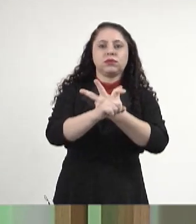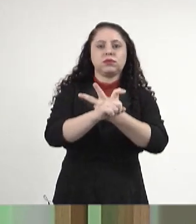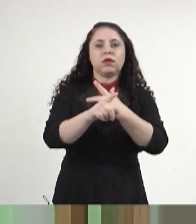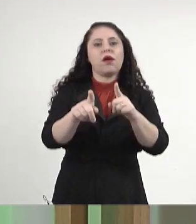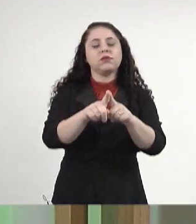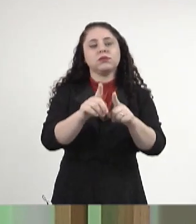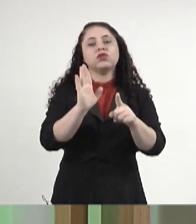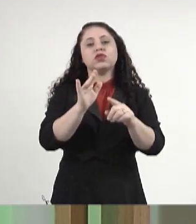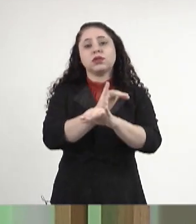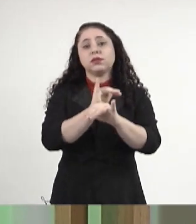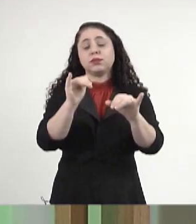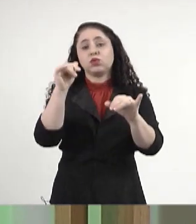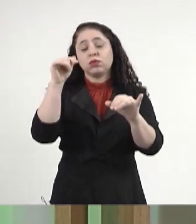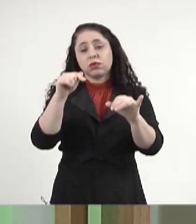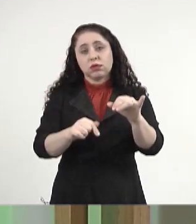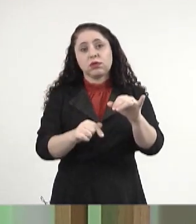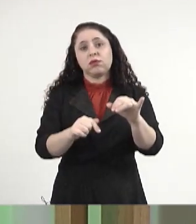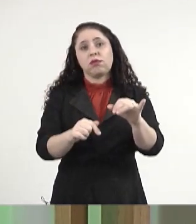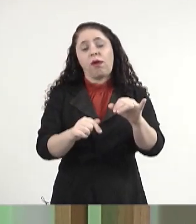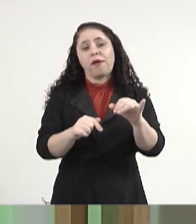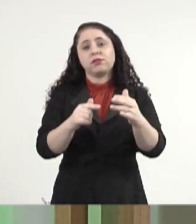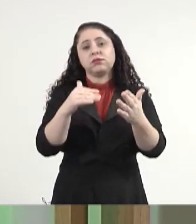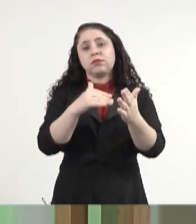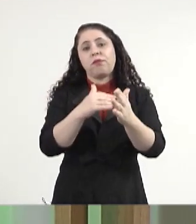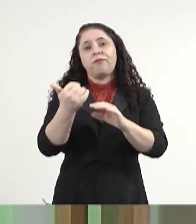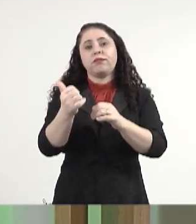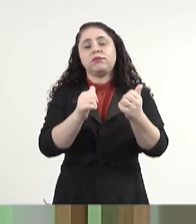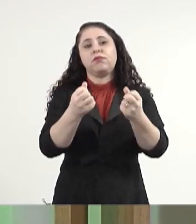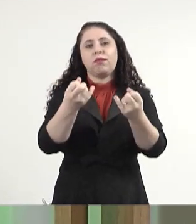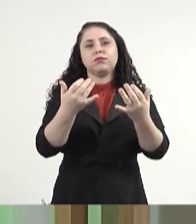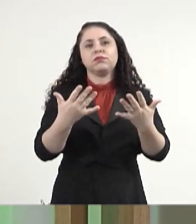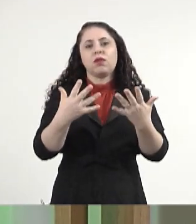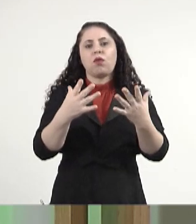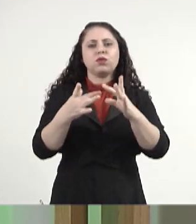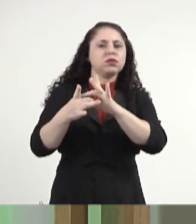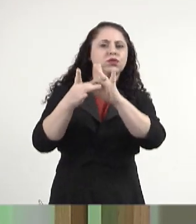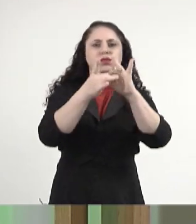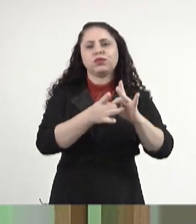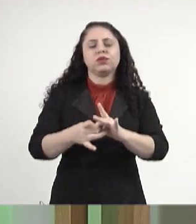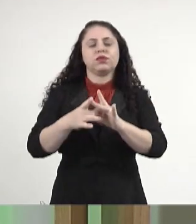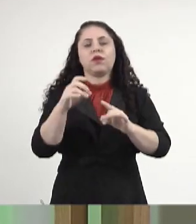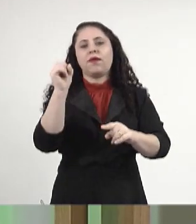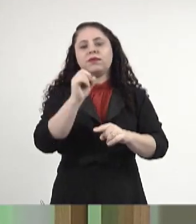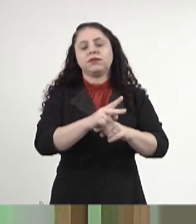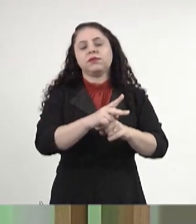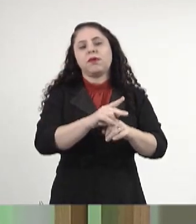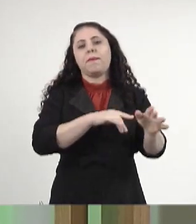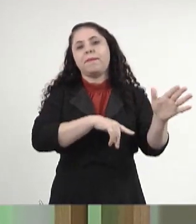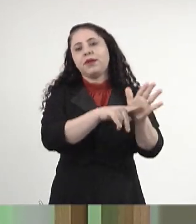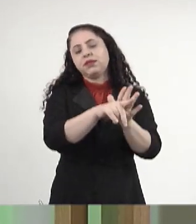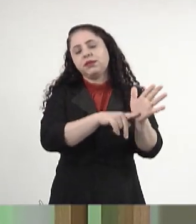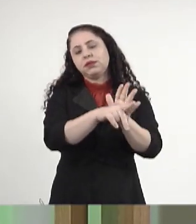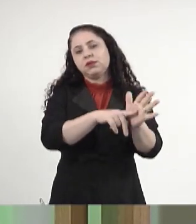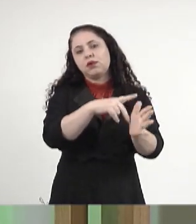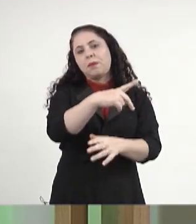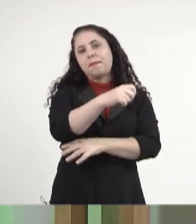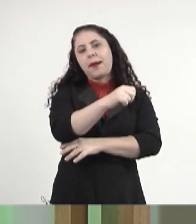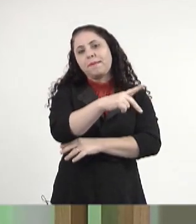Executivo, que também nós já repercutimos aqui no Redação Final e que traz a unificação das carreiras de peritos forenses com